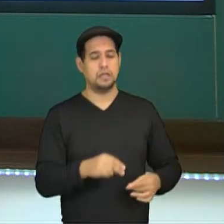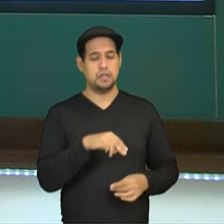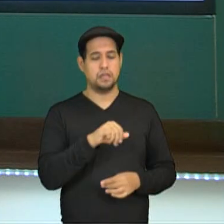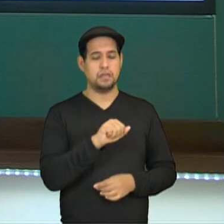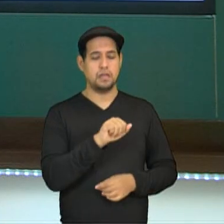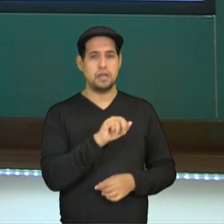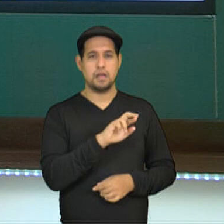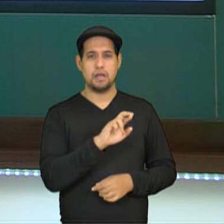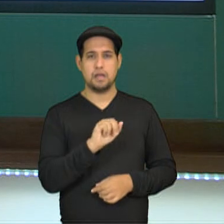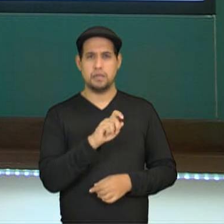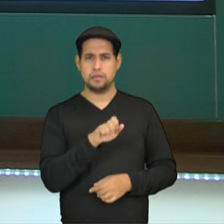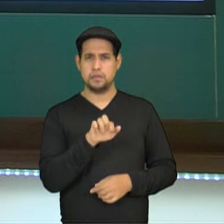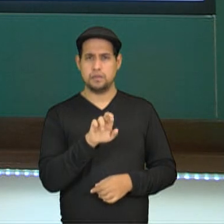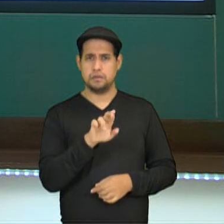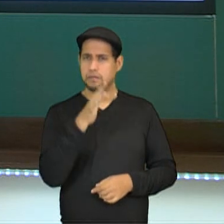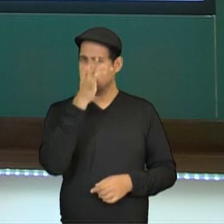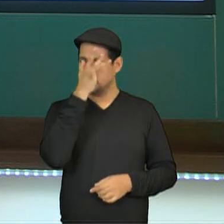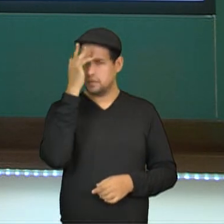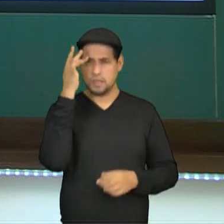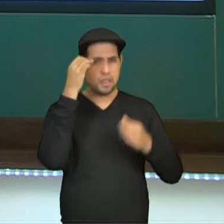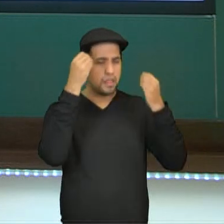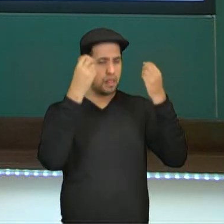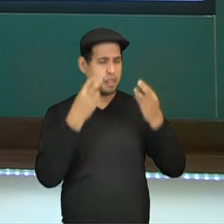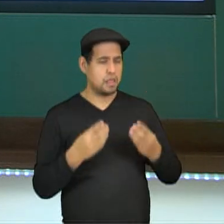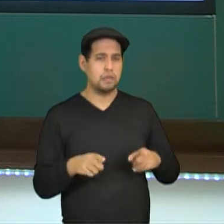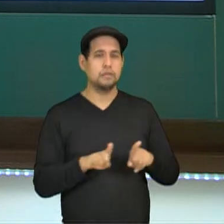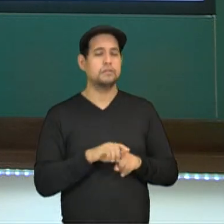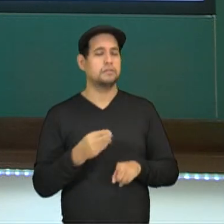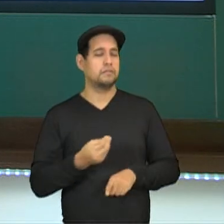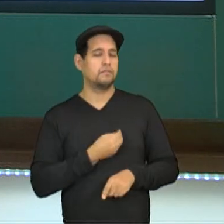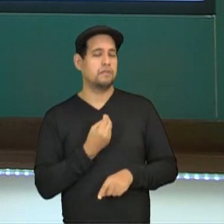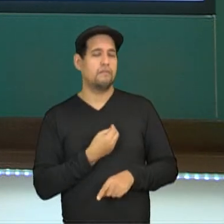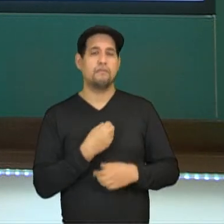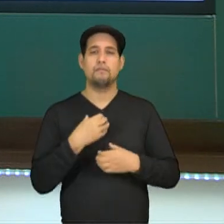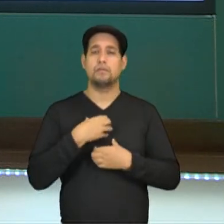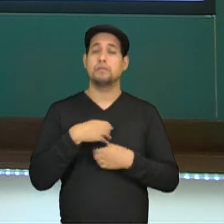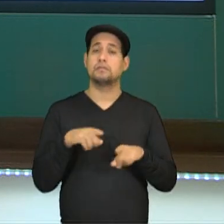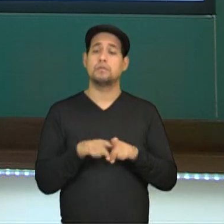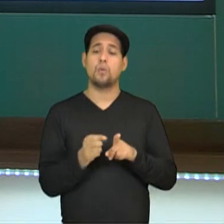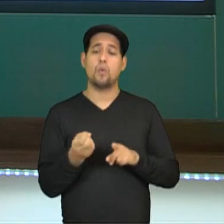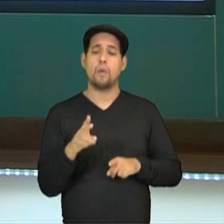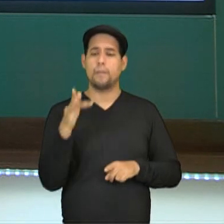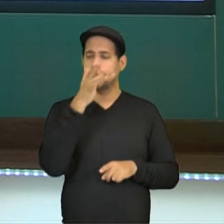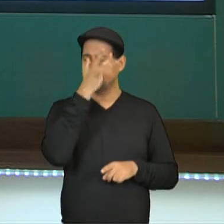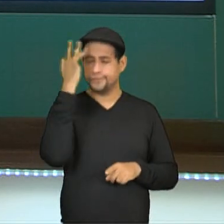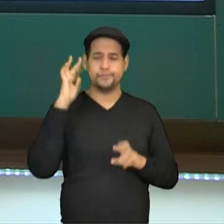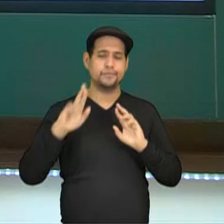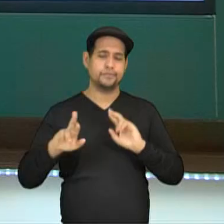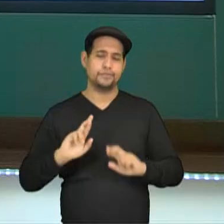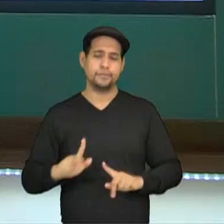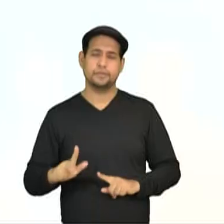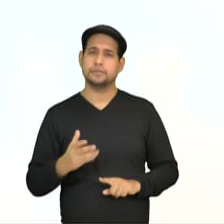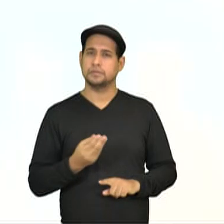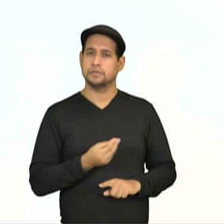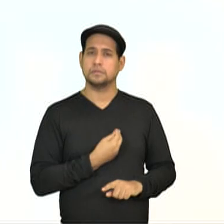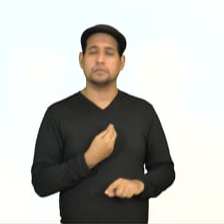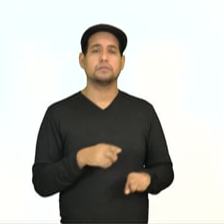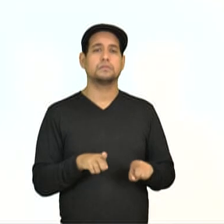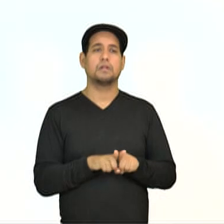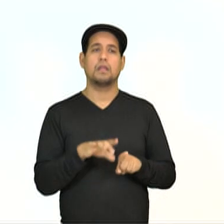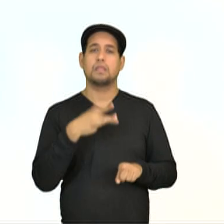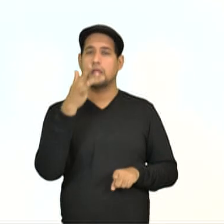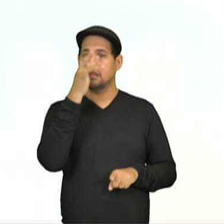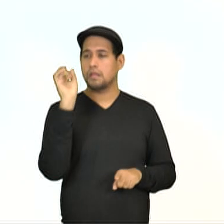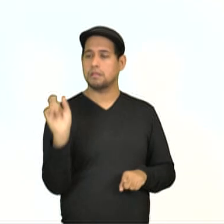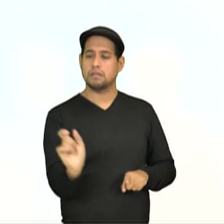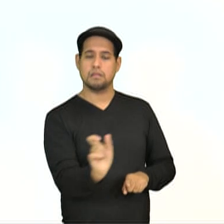são narrador, alguém que conta aquilo que vivenciou ou aquilo que outras pessoas vivenciaram. Temos os